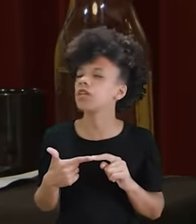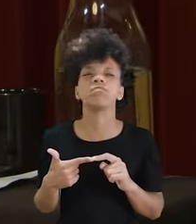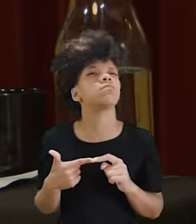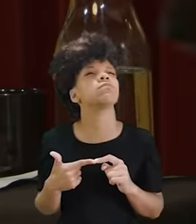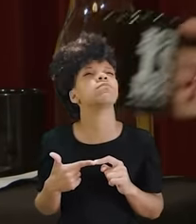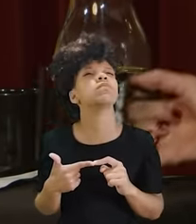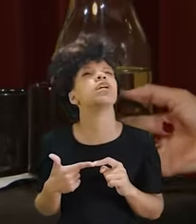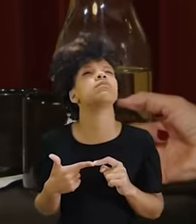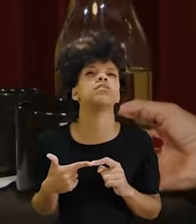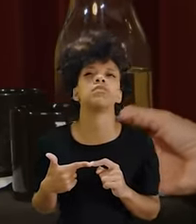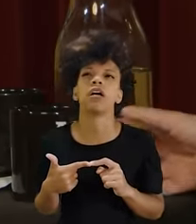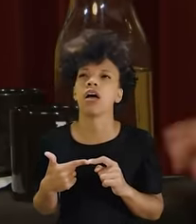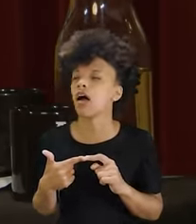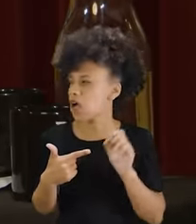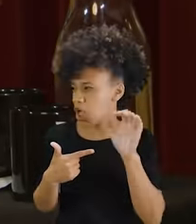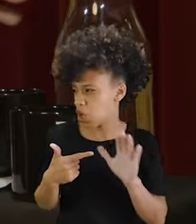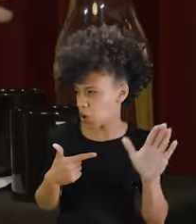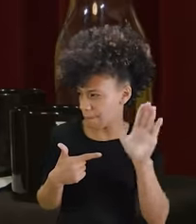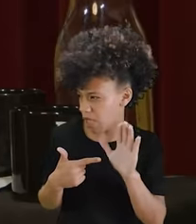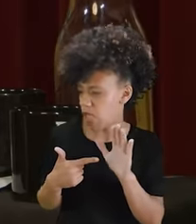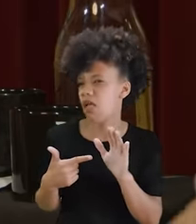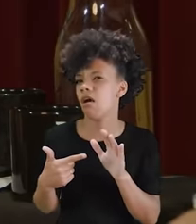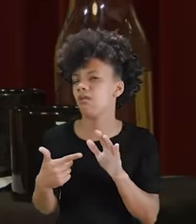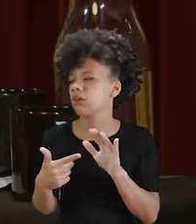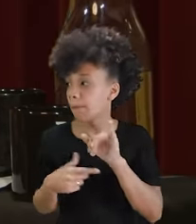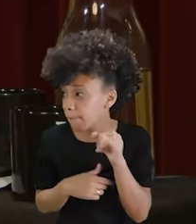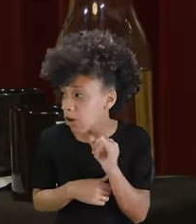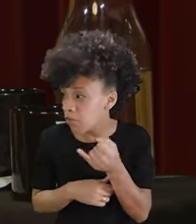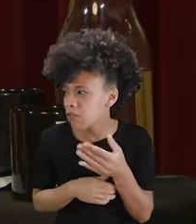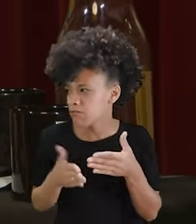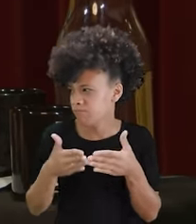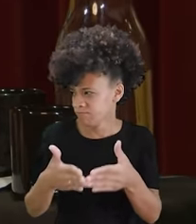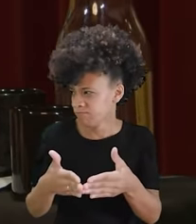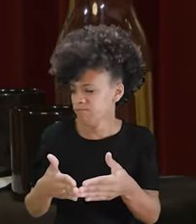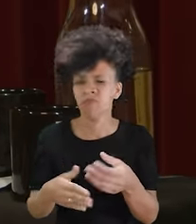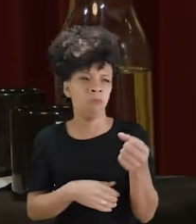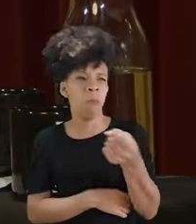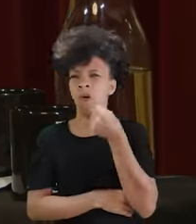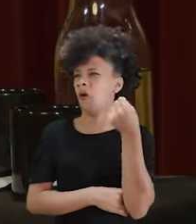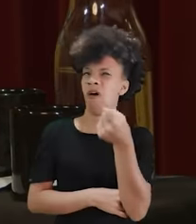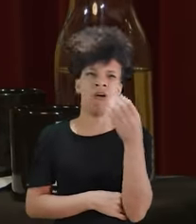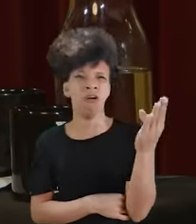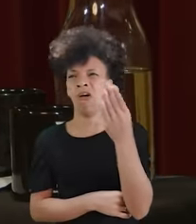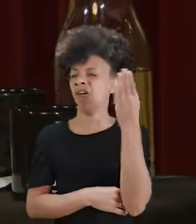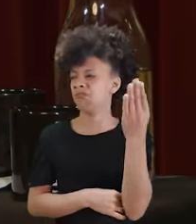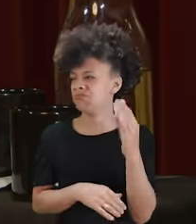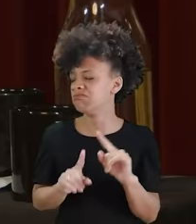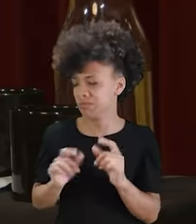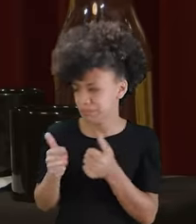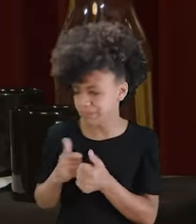e mais do leste europeu essa galera aproveita mais o navio se diz assim vai para bebê